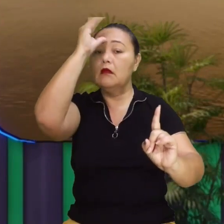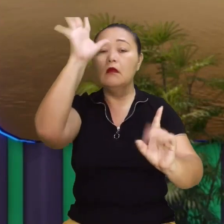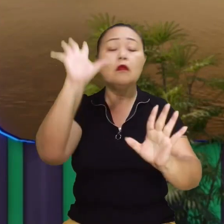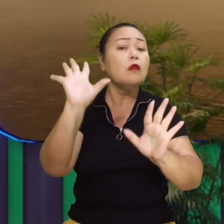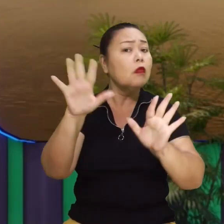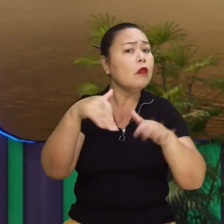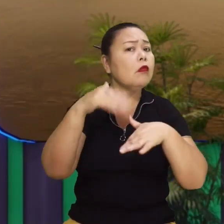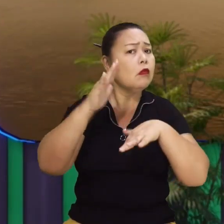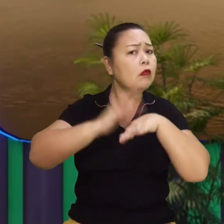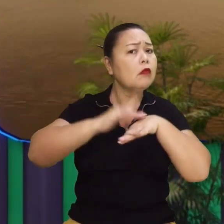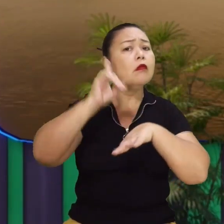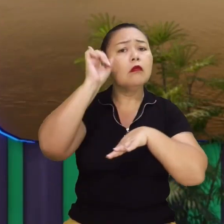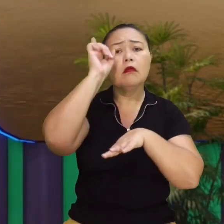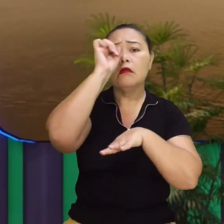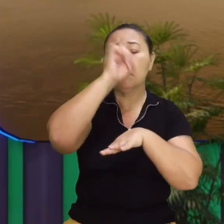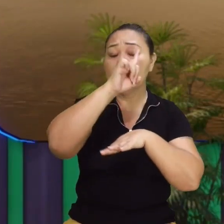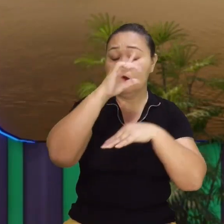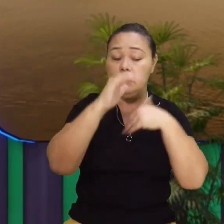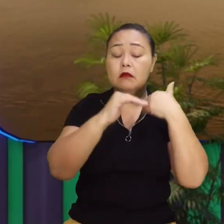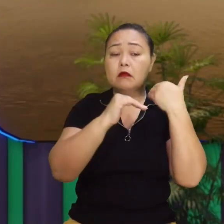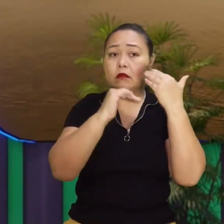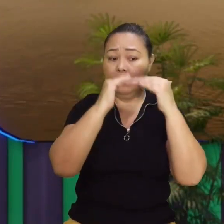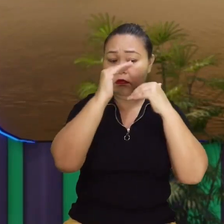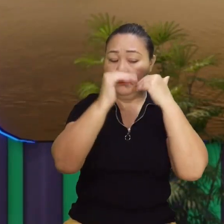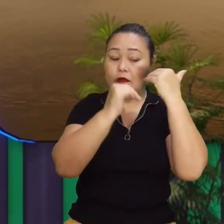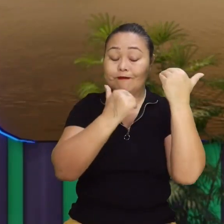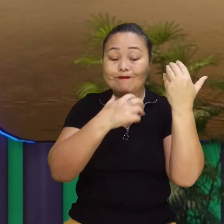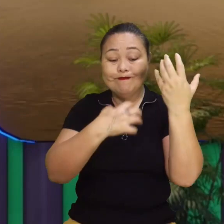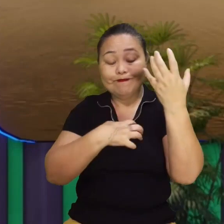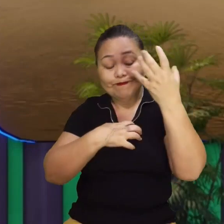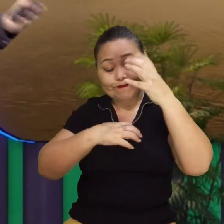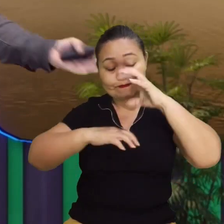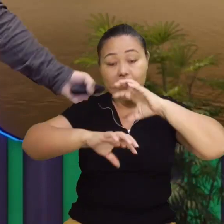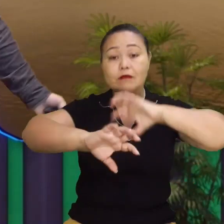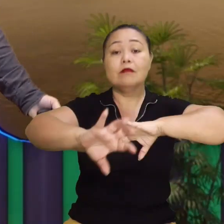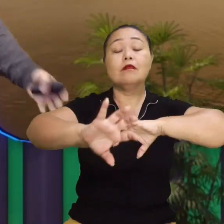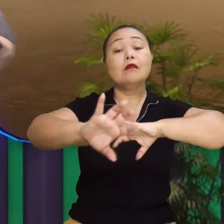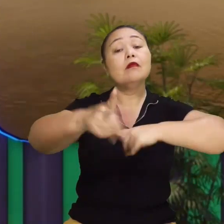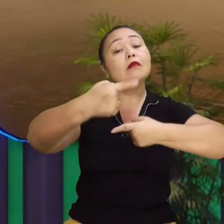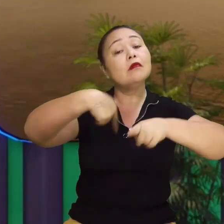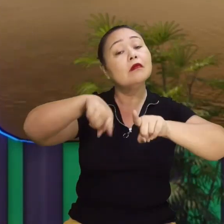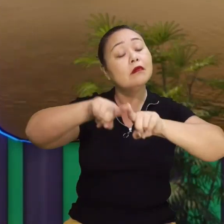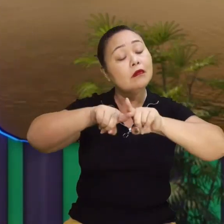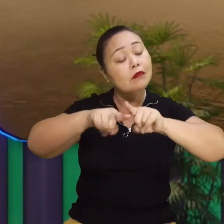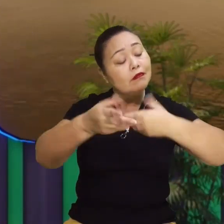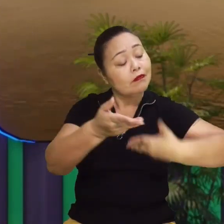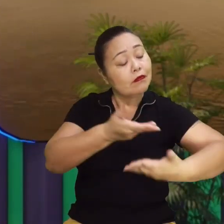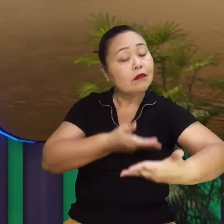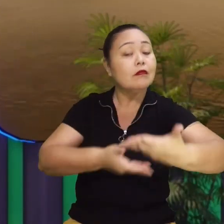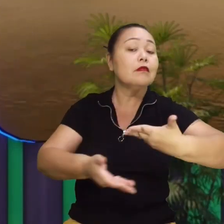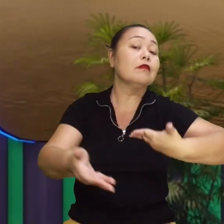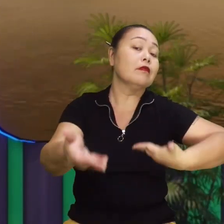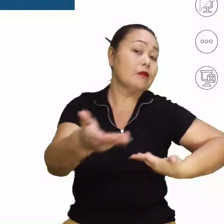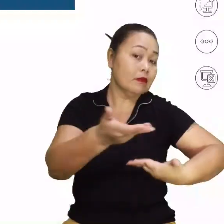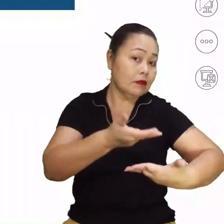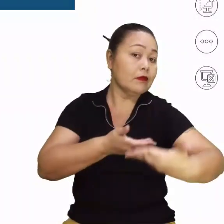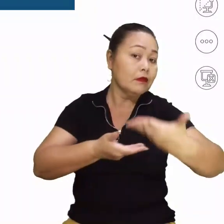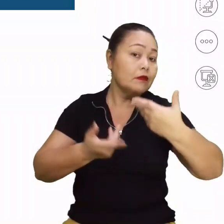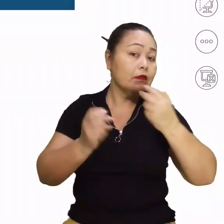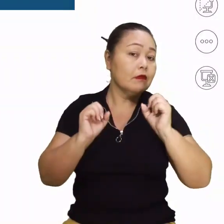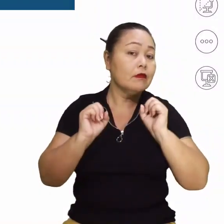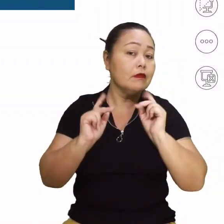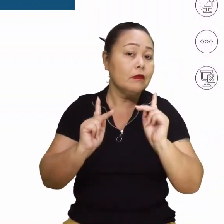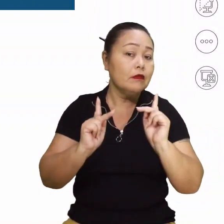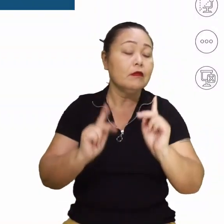repente fica um pouco mais difícil de você desenvolver a empatia e também a solidariedade que vamos lá no